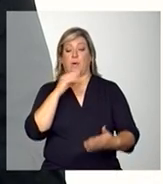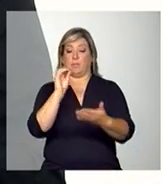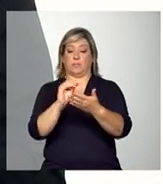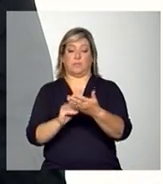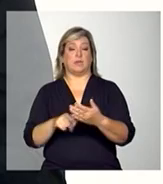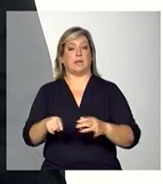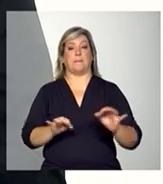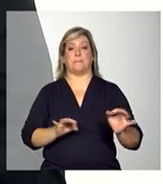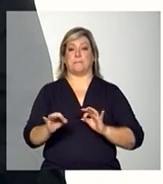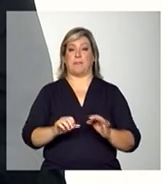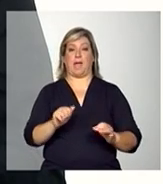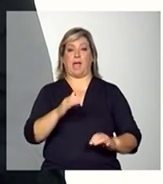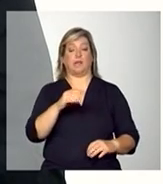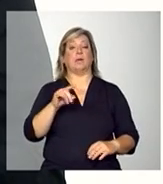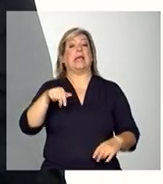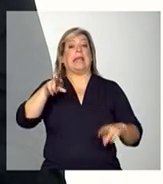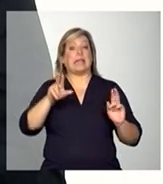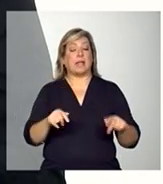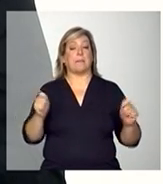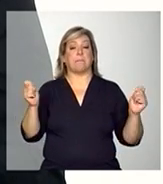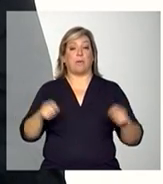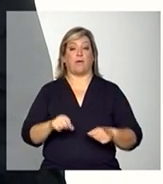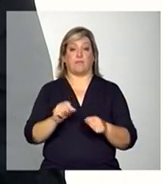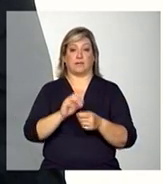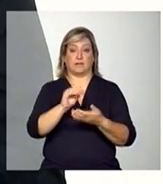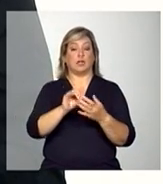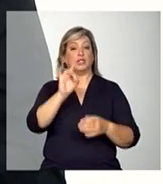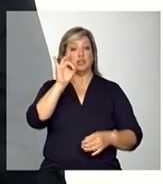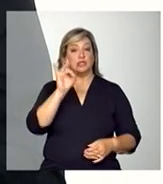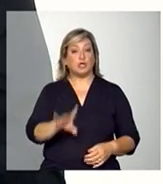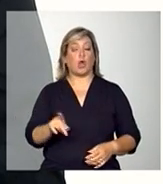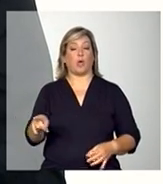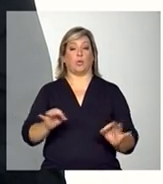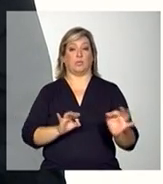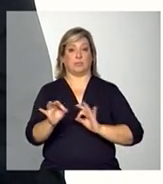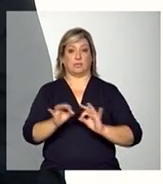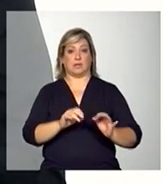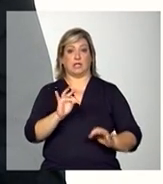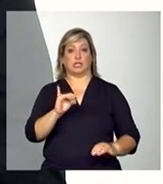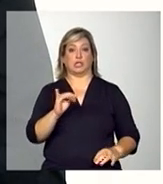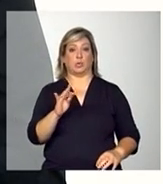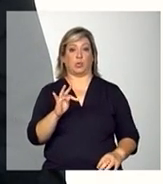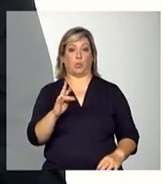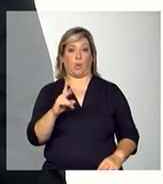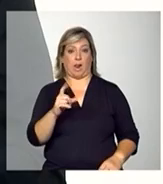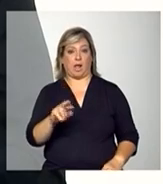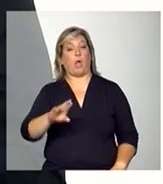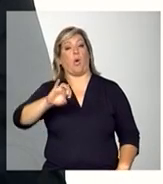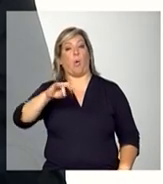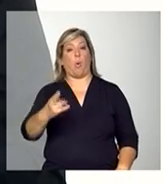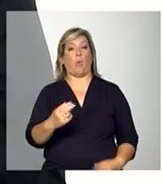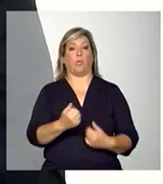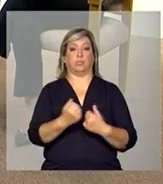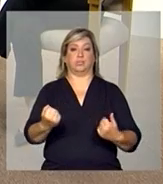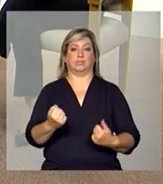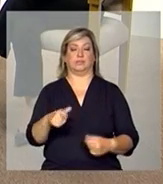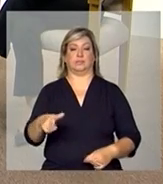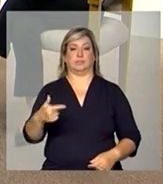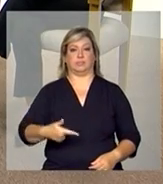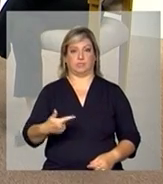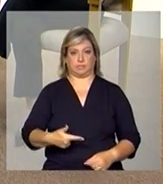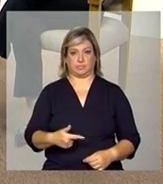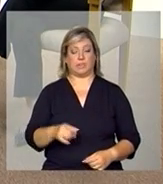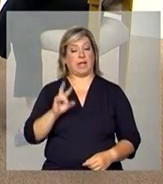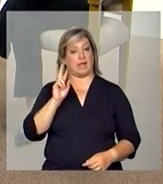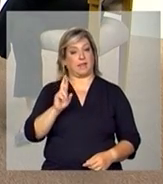e quem pode preencher o plano de ação é apenas o administrador titular ou adjunto é a responsabilidade é do titular e